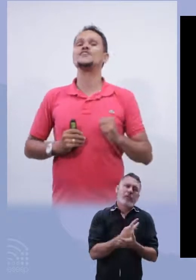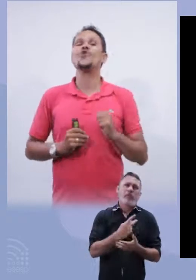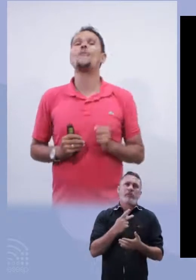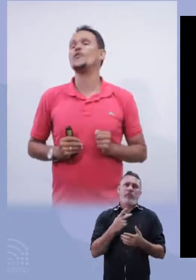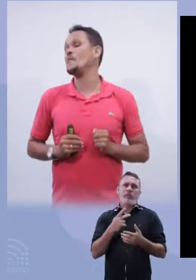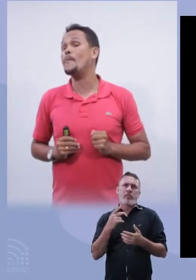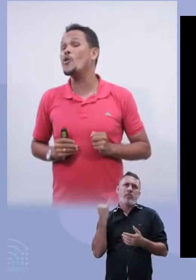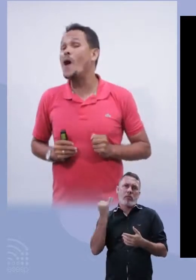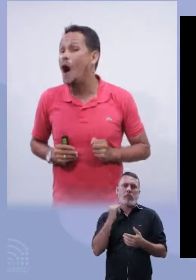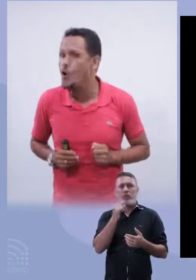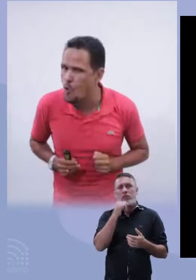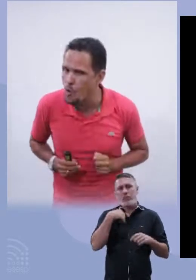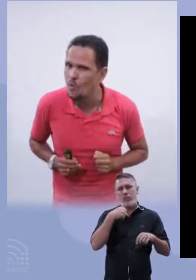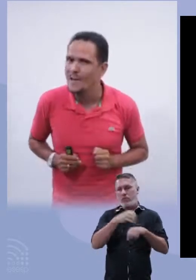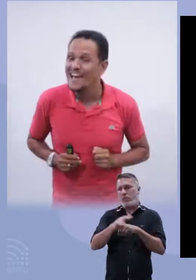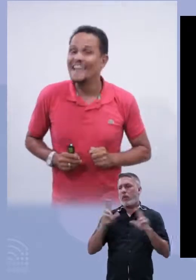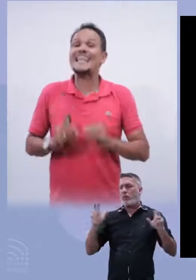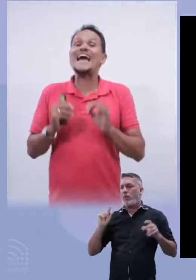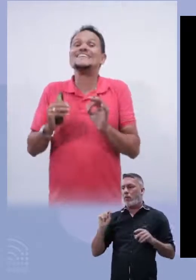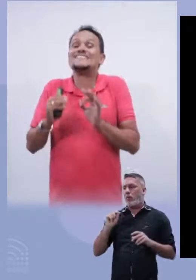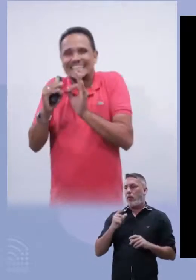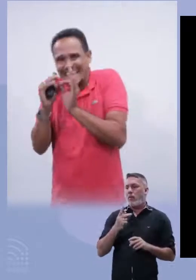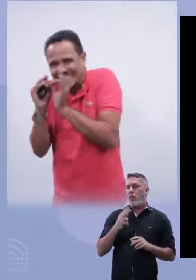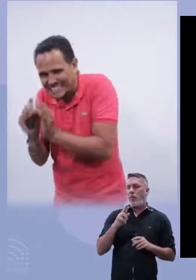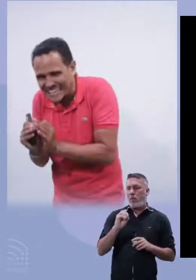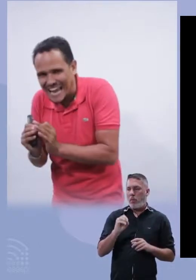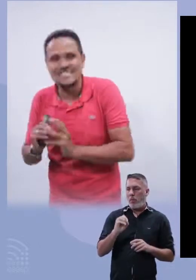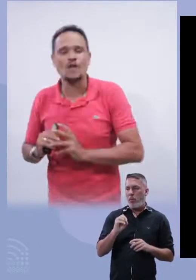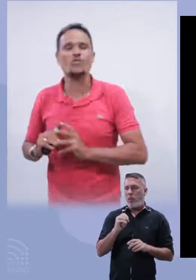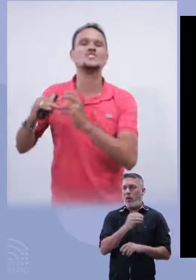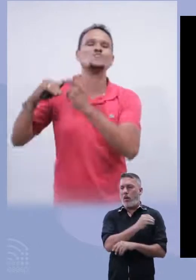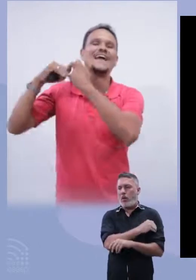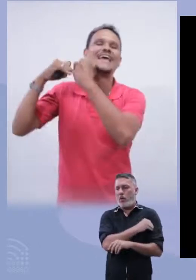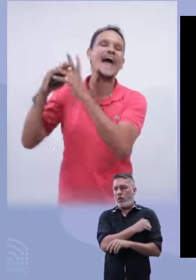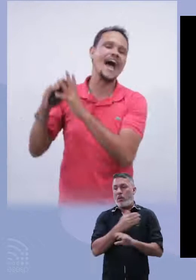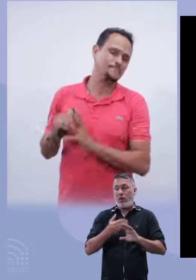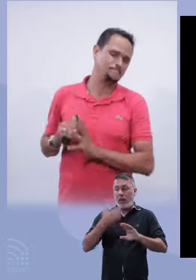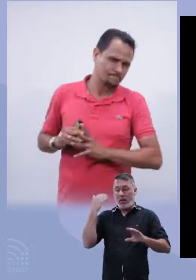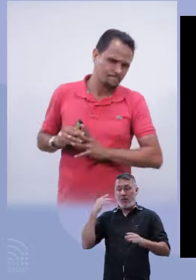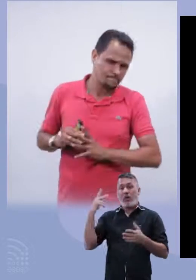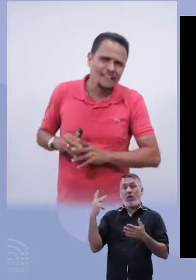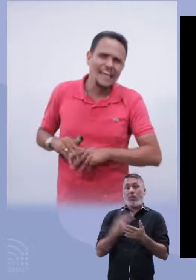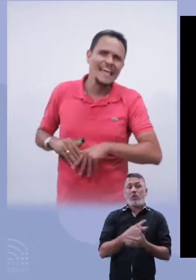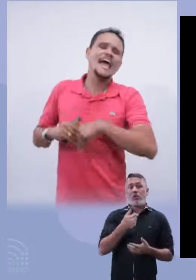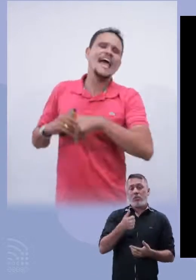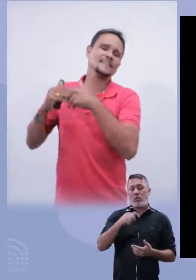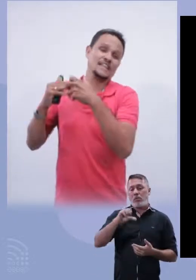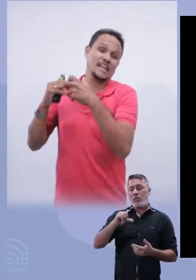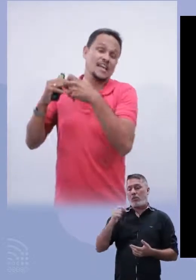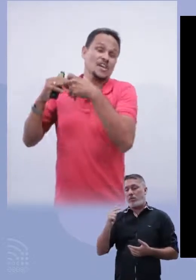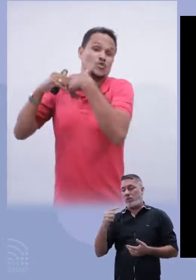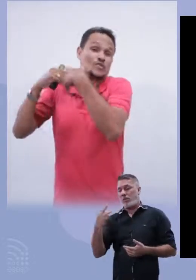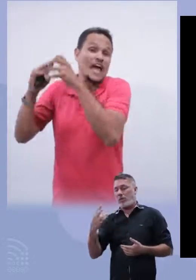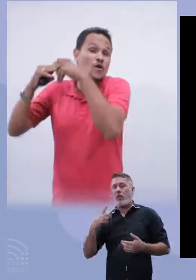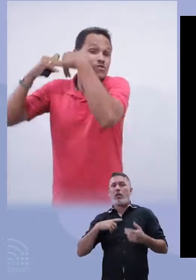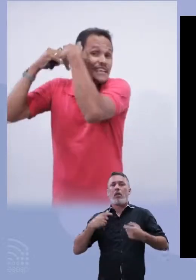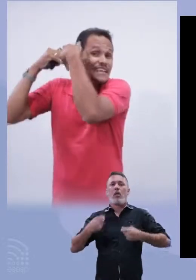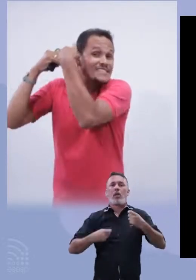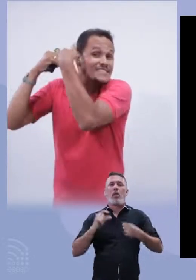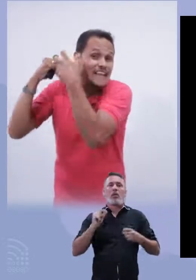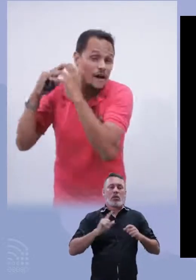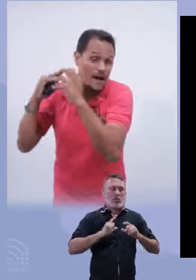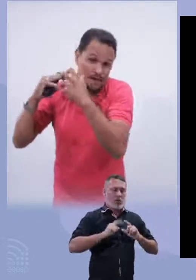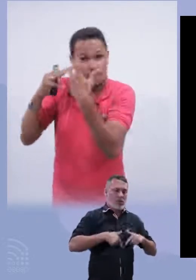para vocês o programa Pro Álcool. Lá em 73 está acontecendo uma guerra entre